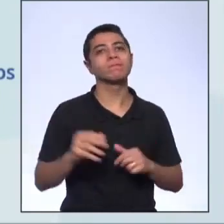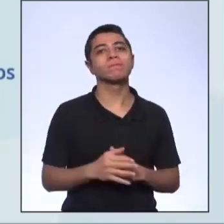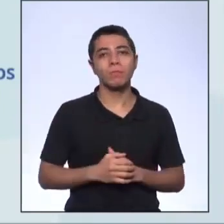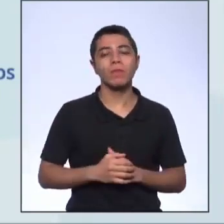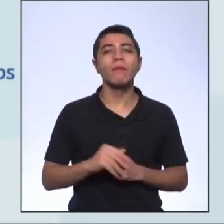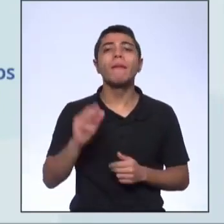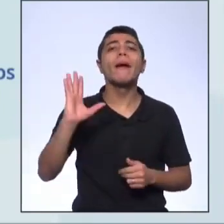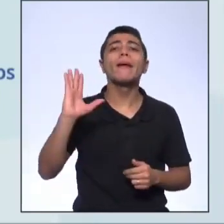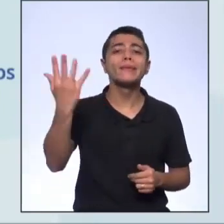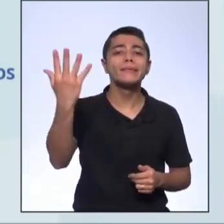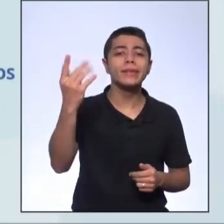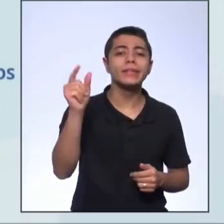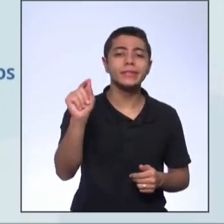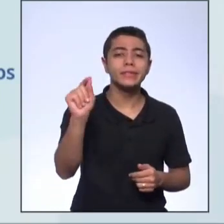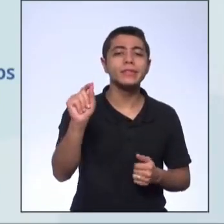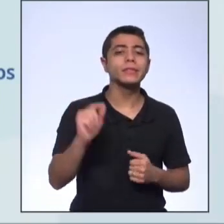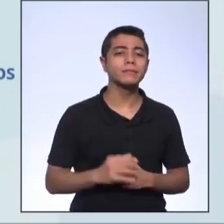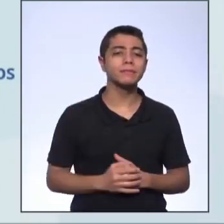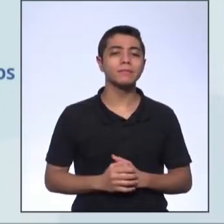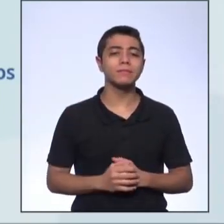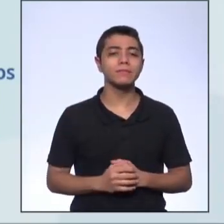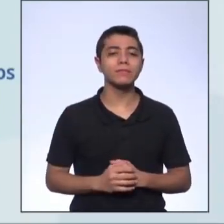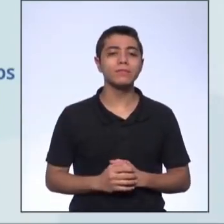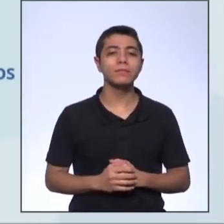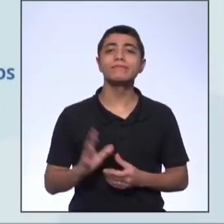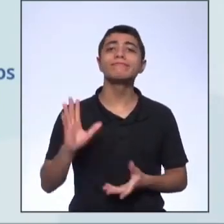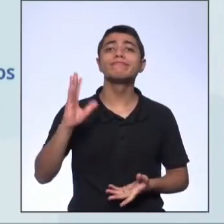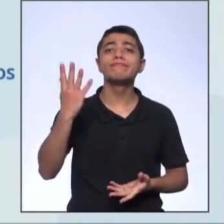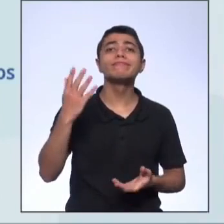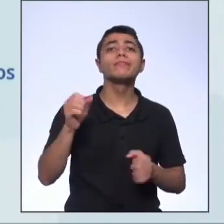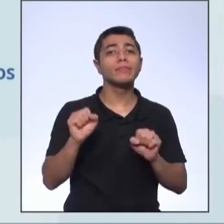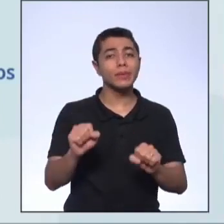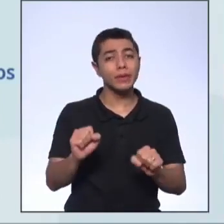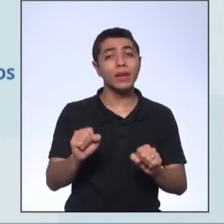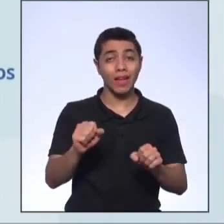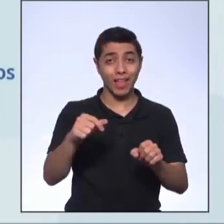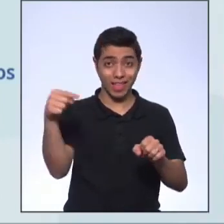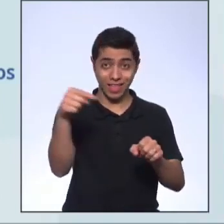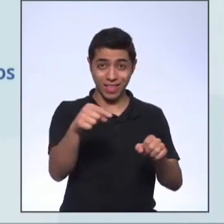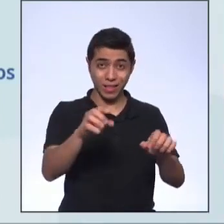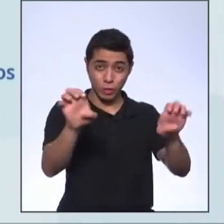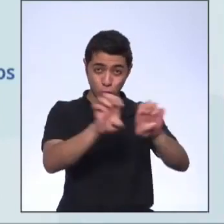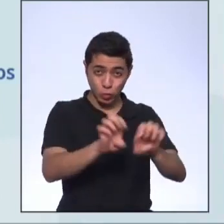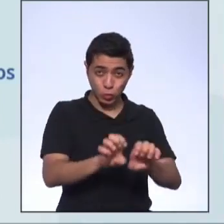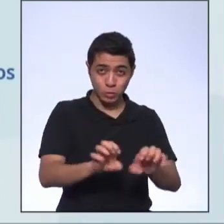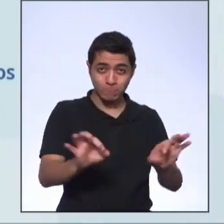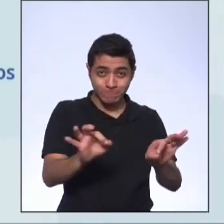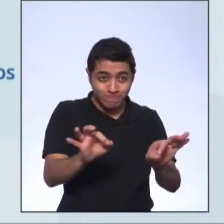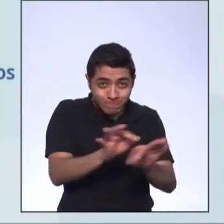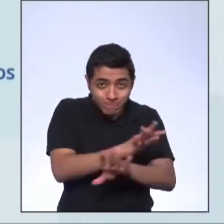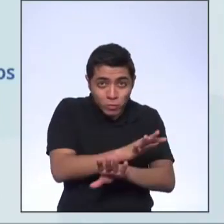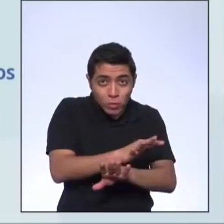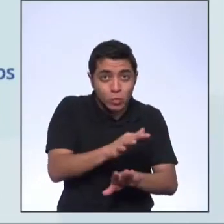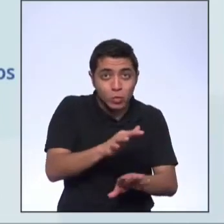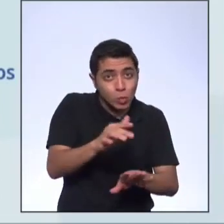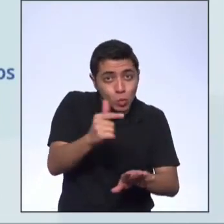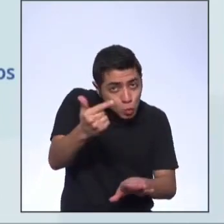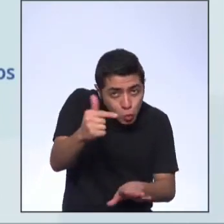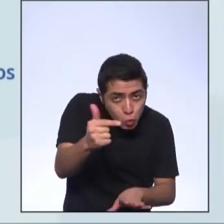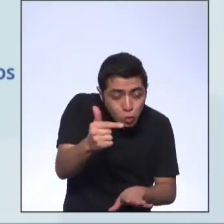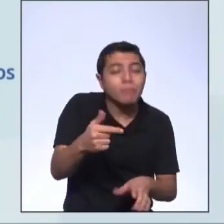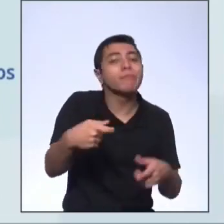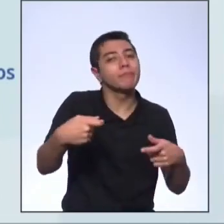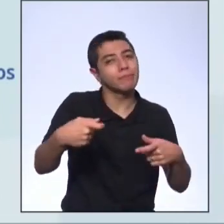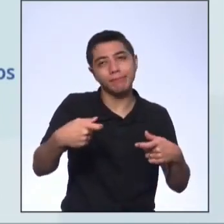tem essa organela, essa estrutura que vai fazer com que exista essa regulação, né?